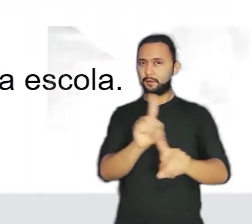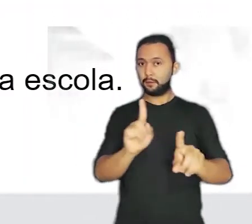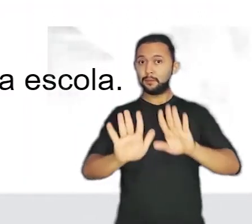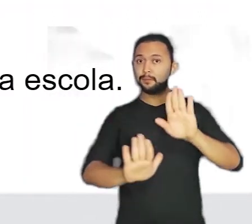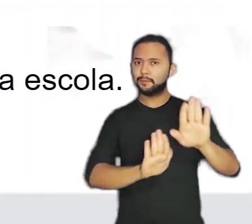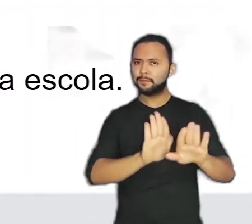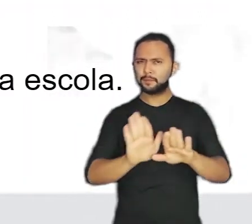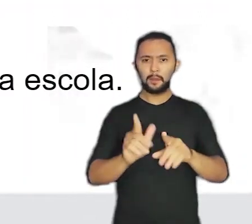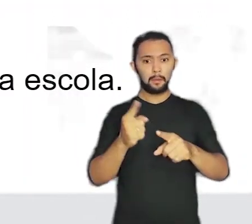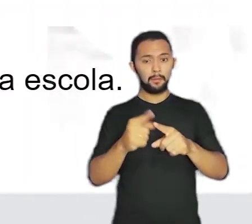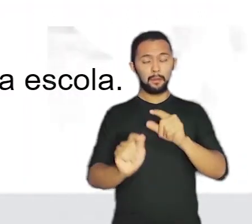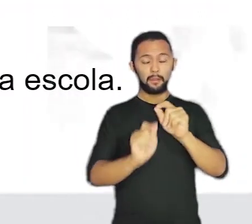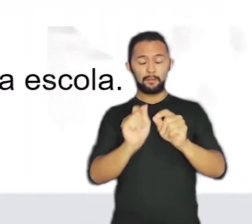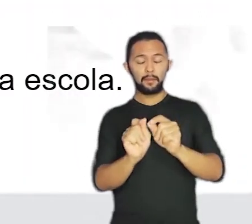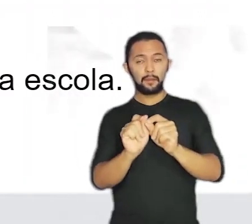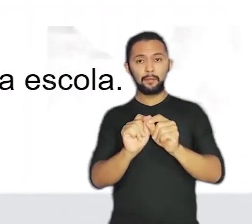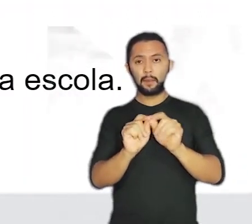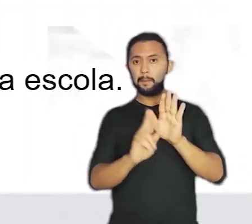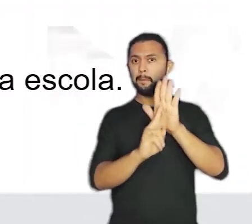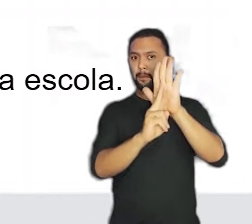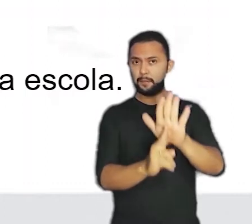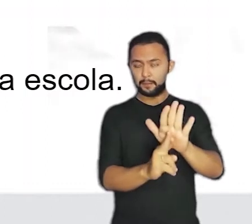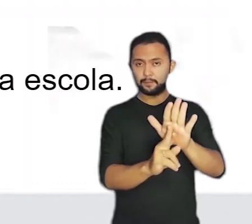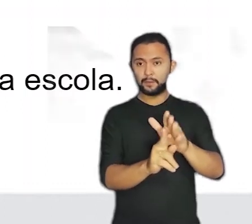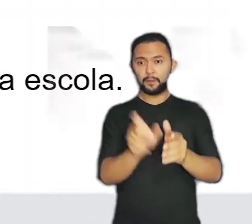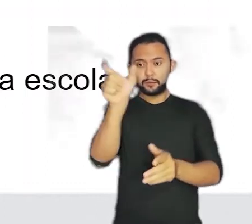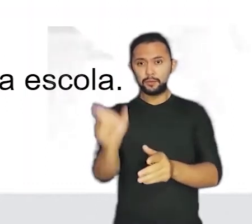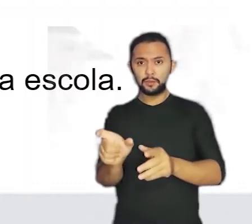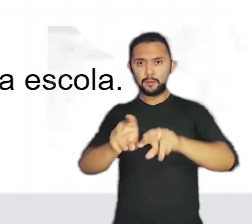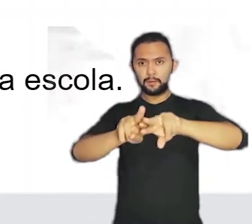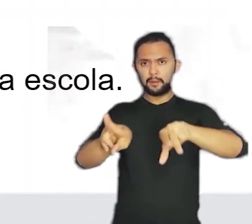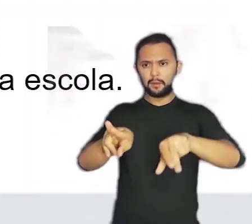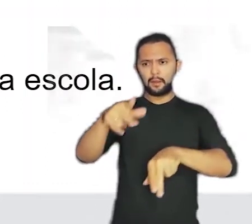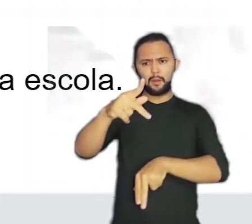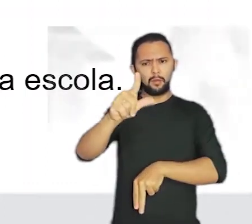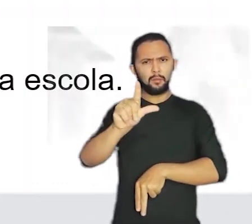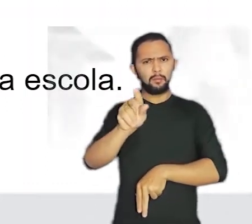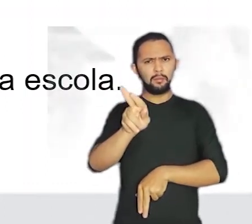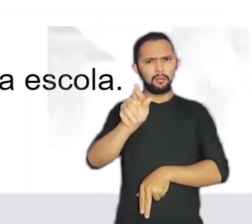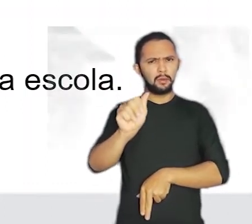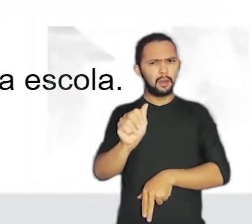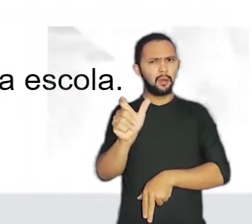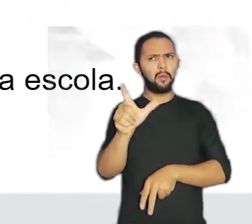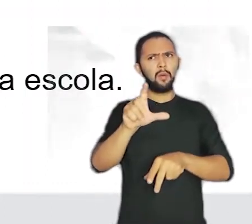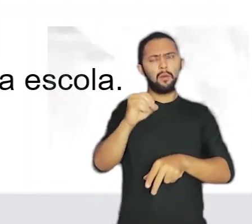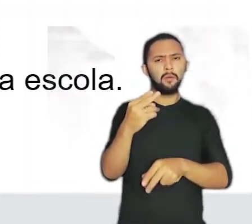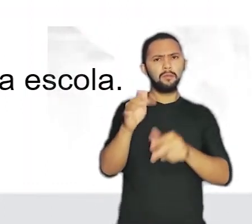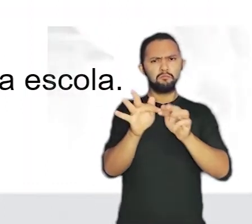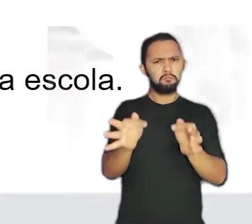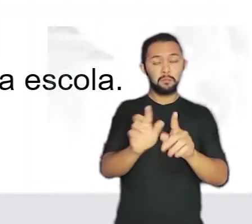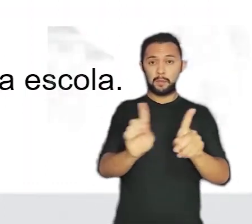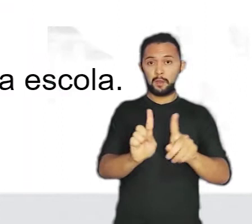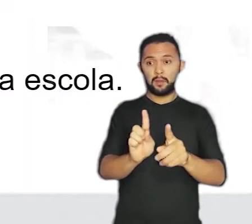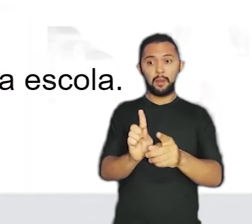tá? O que determina se um sujeito é simples ou composto não é se ele está no plural ou se ele está no singular. É a quantidade